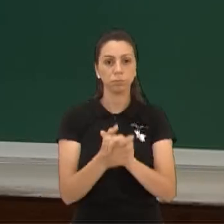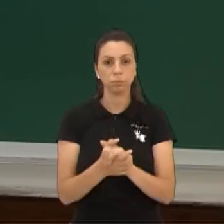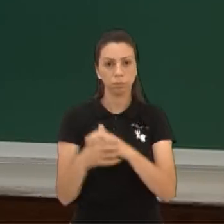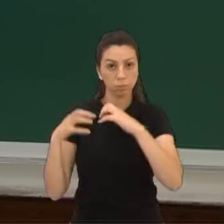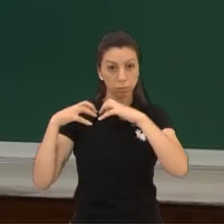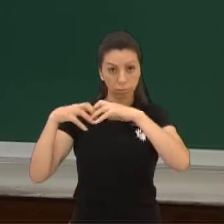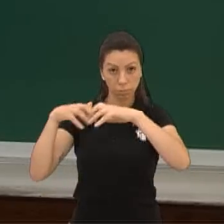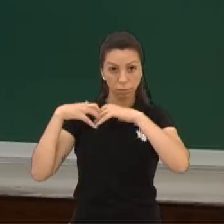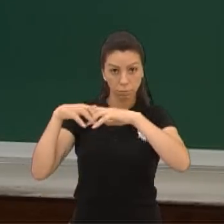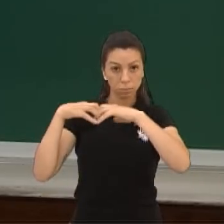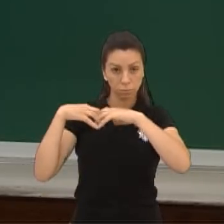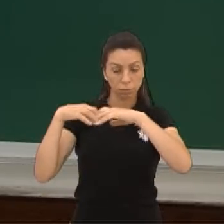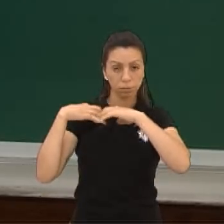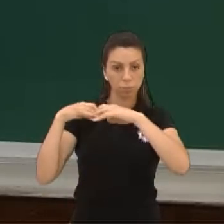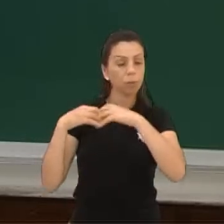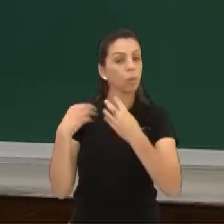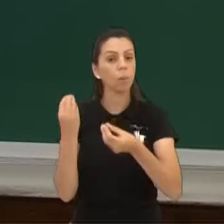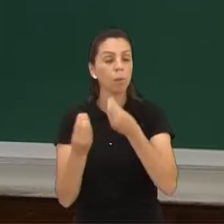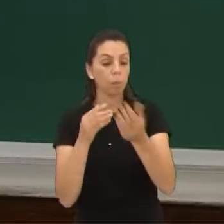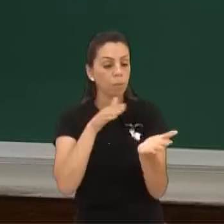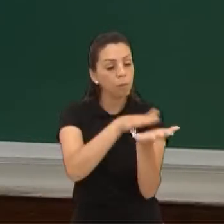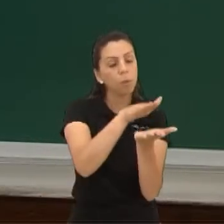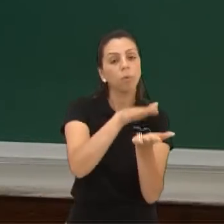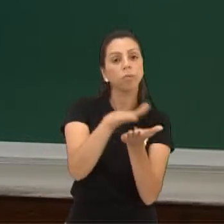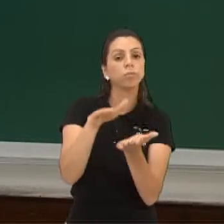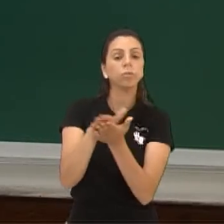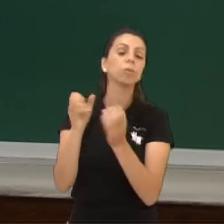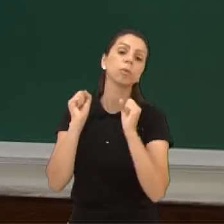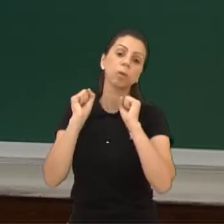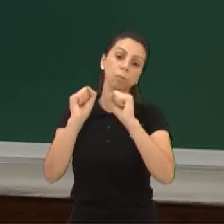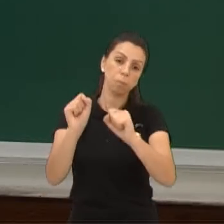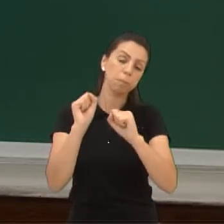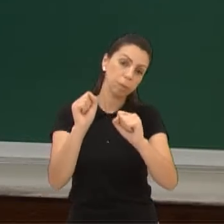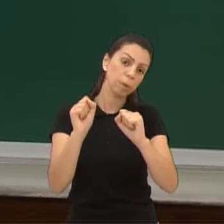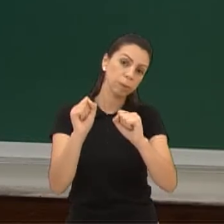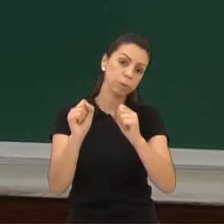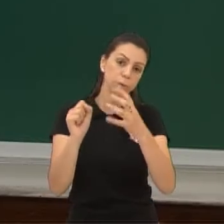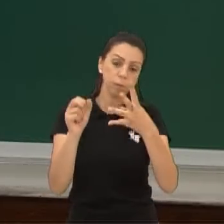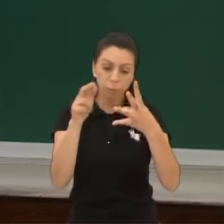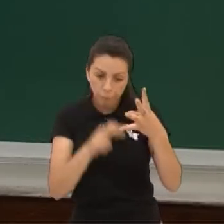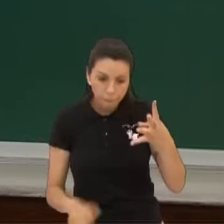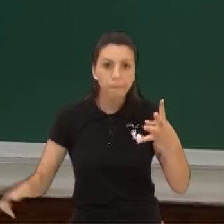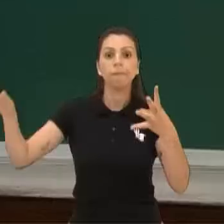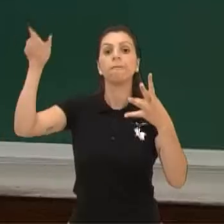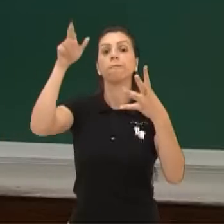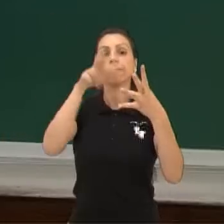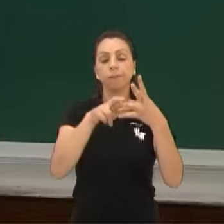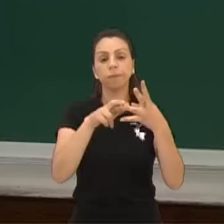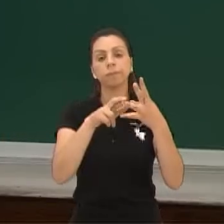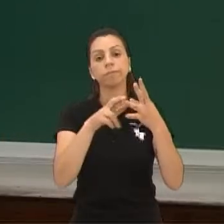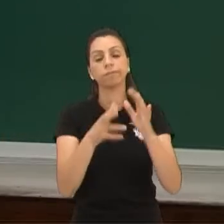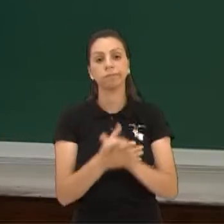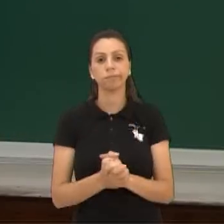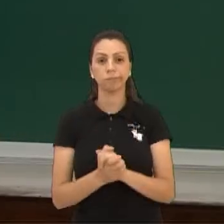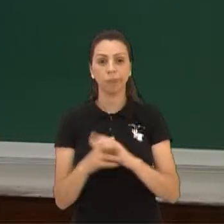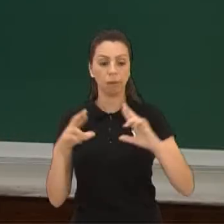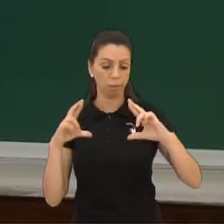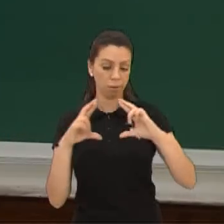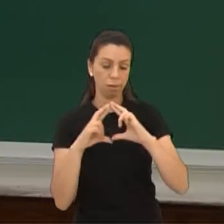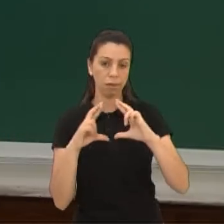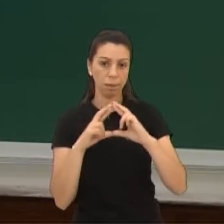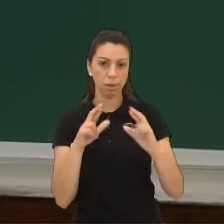refletiram no consumismo de algo que possa, de alguma forma, voltar